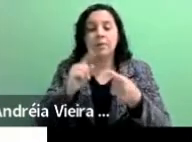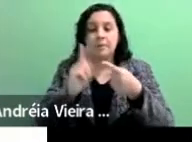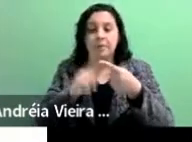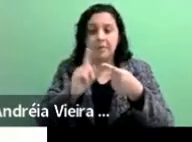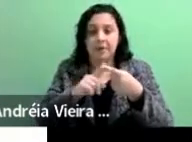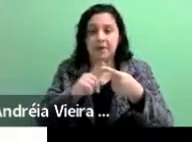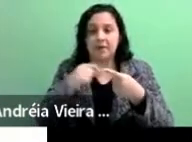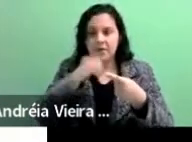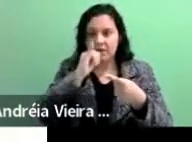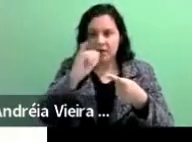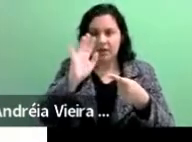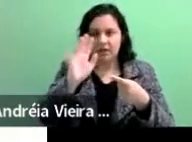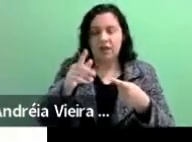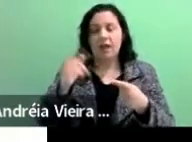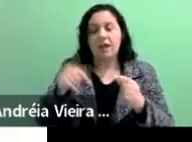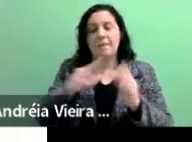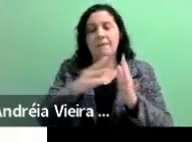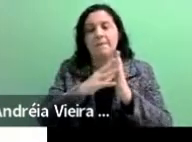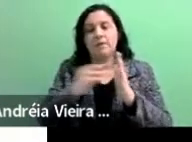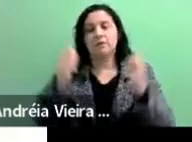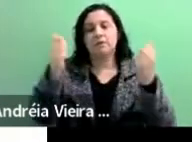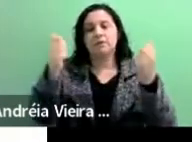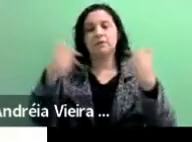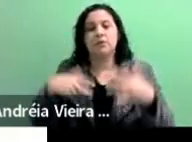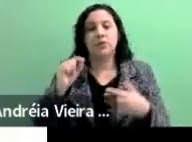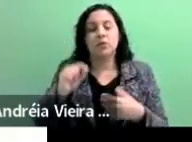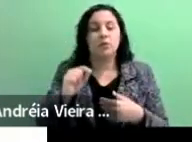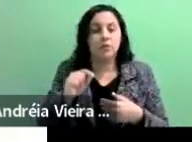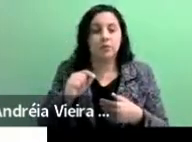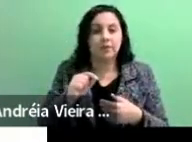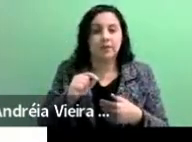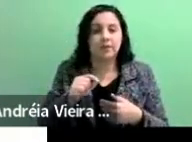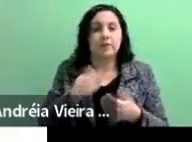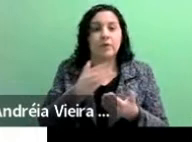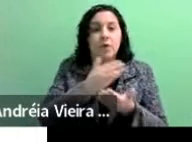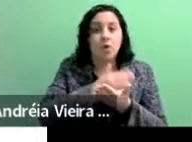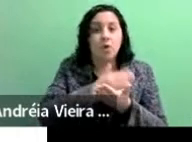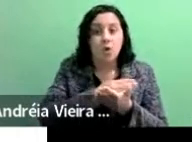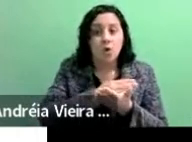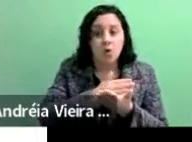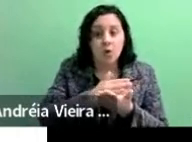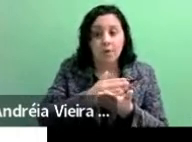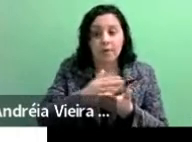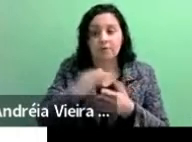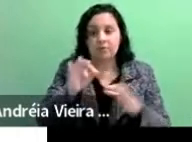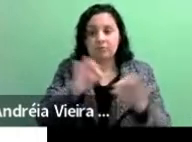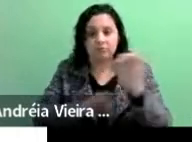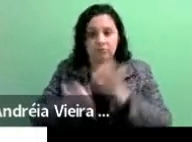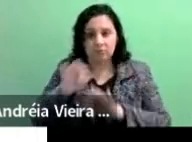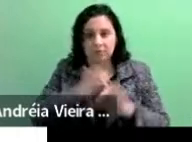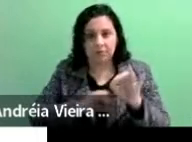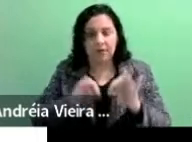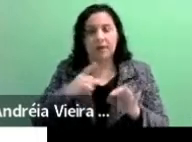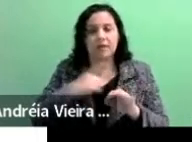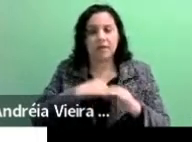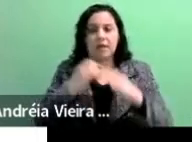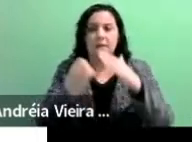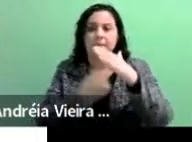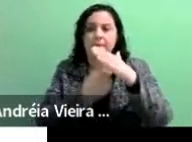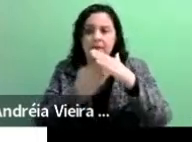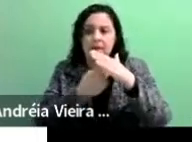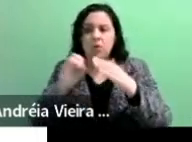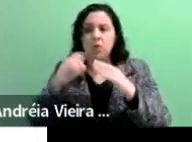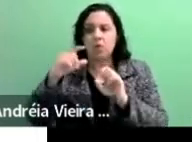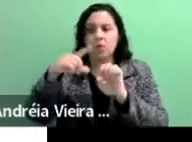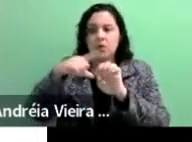eu disse, é o modelo que a Embrapi iniciou a sua operação, onde você tem ali um empresário, um empreendedor, que ele tem um